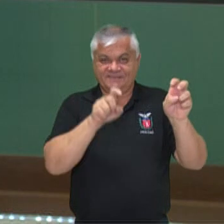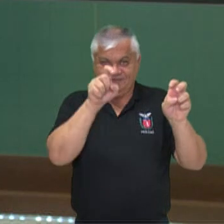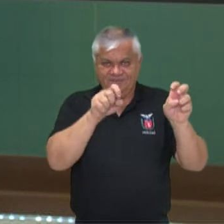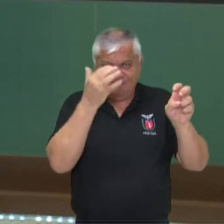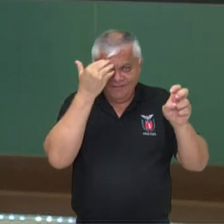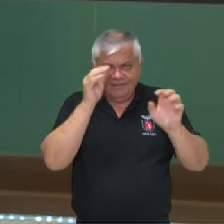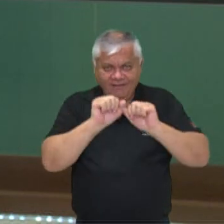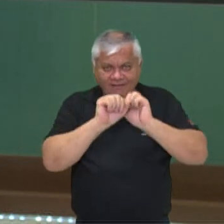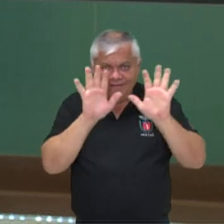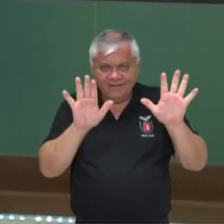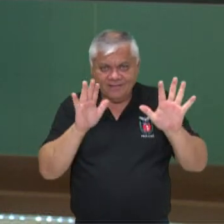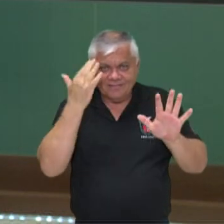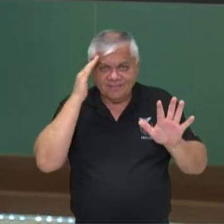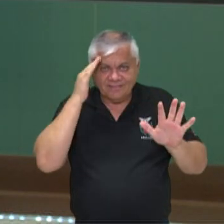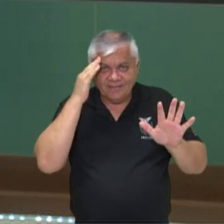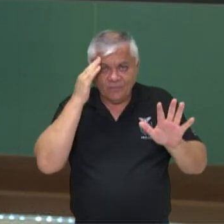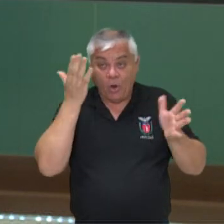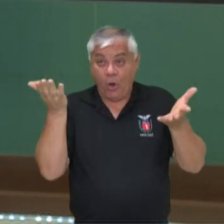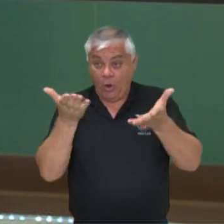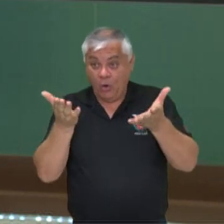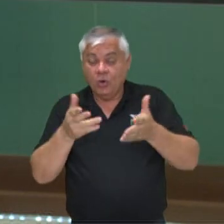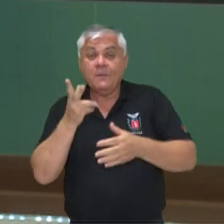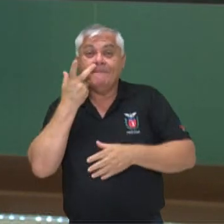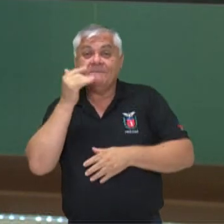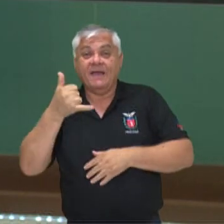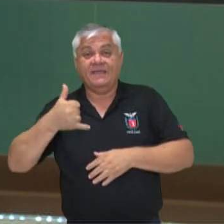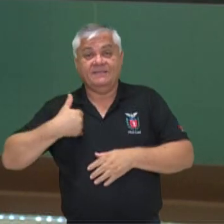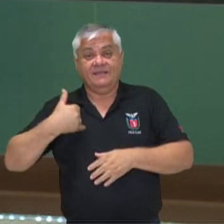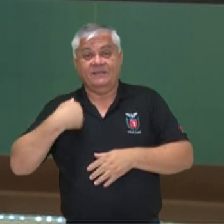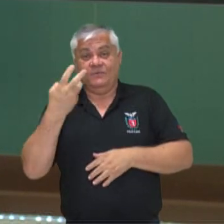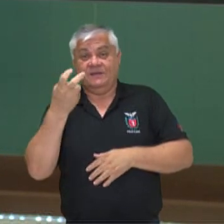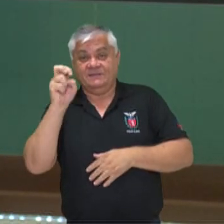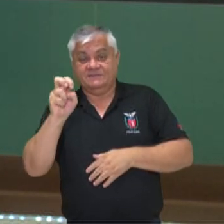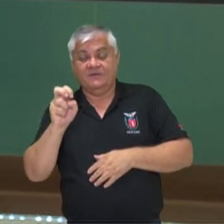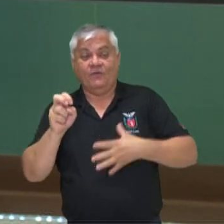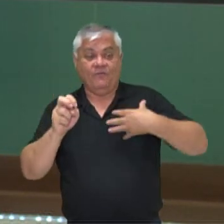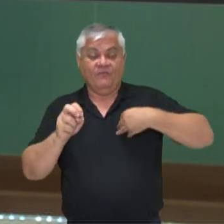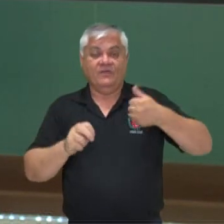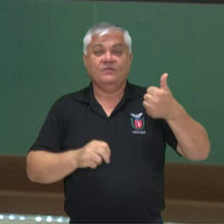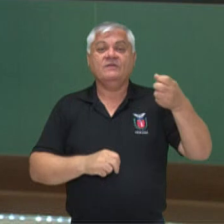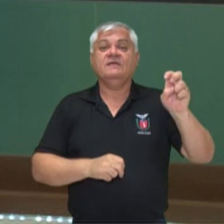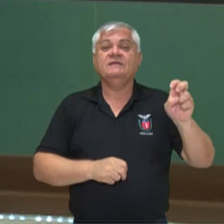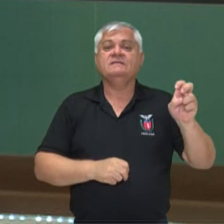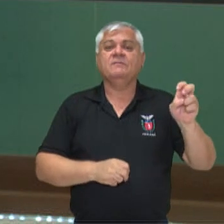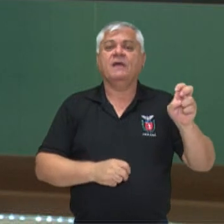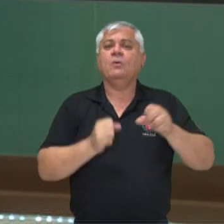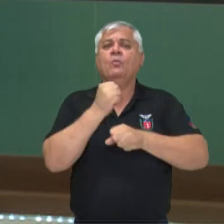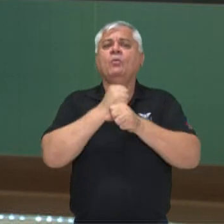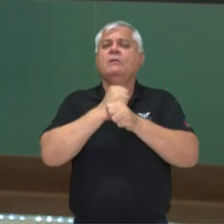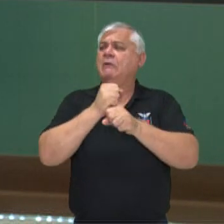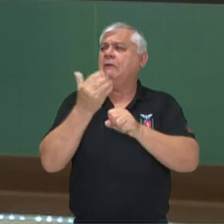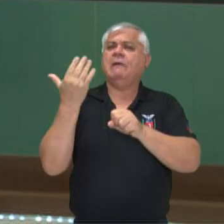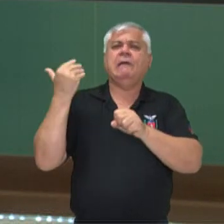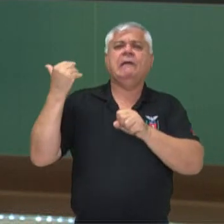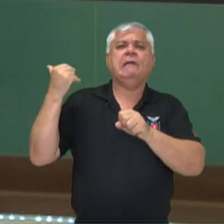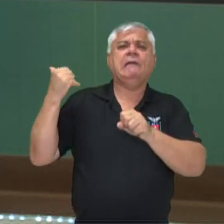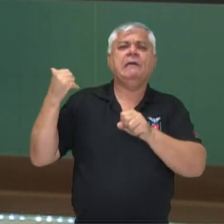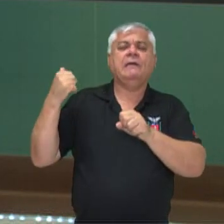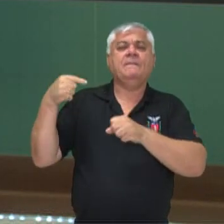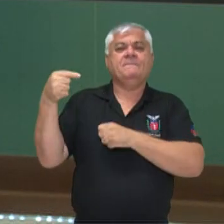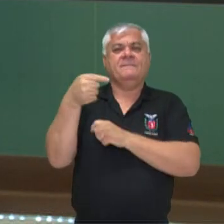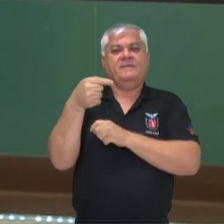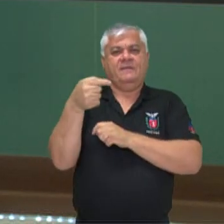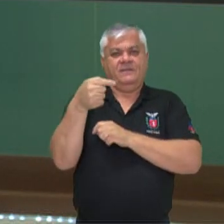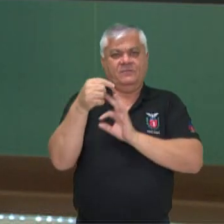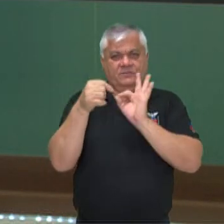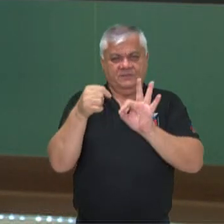cabeça? Hoje, pai tem 45, filho tem 15. Ele quer saber há quantos anos atrás? Era só diminuir, né? Não era só diminuir?